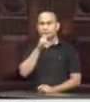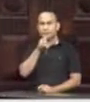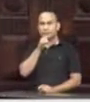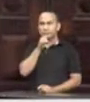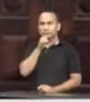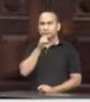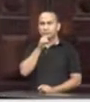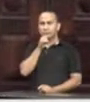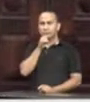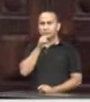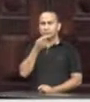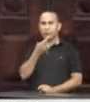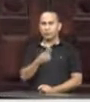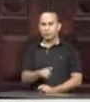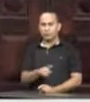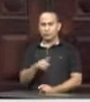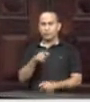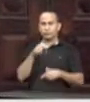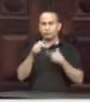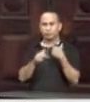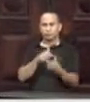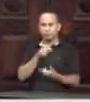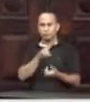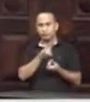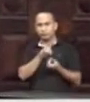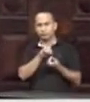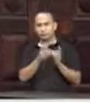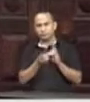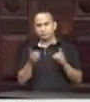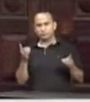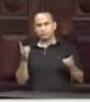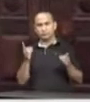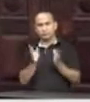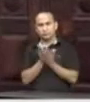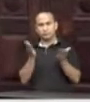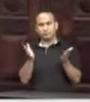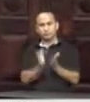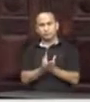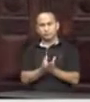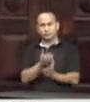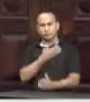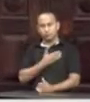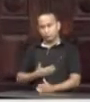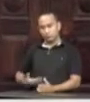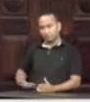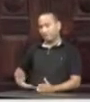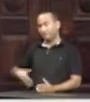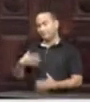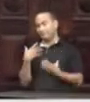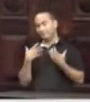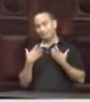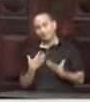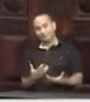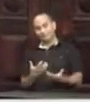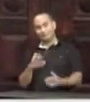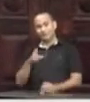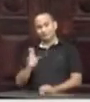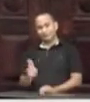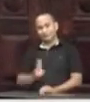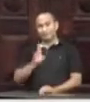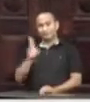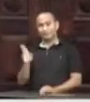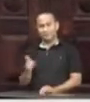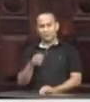Fundo de Combate à Pobreza, o governador cansa de usar o dinheiro do Fundo de Combate